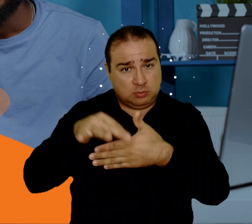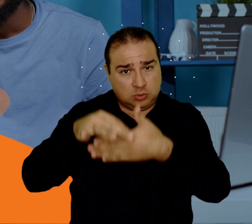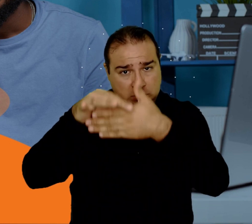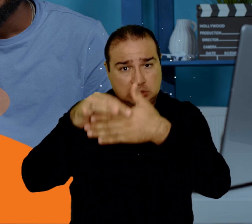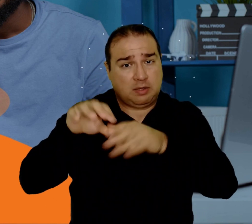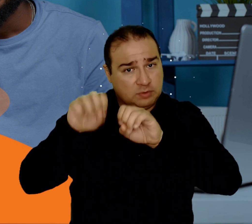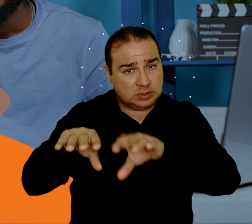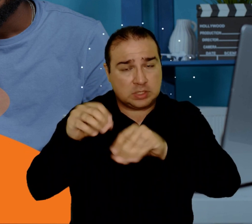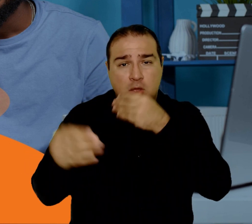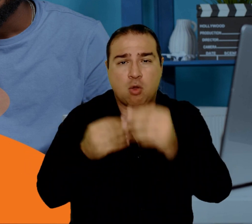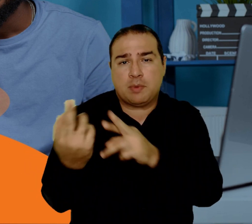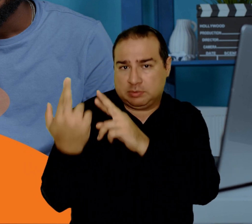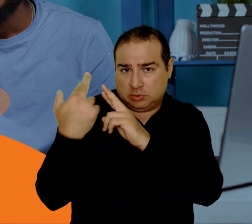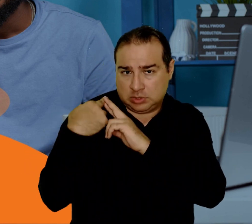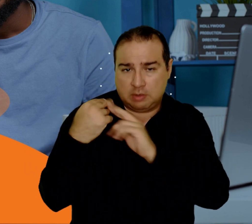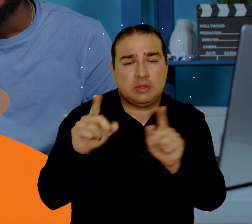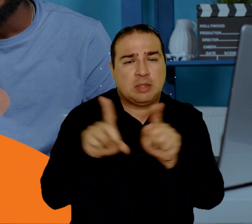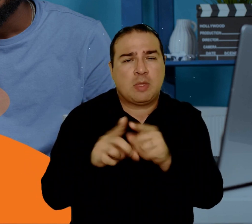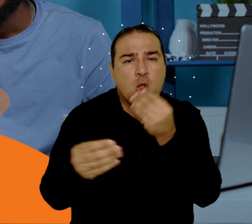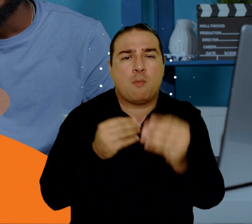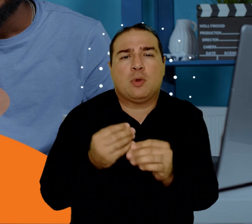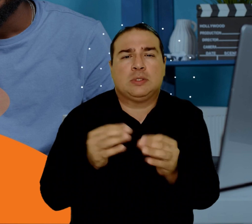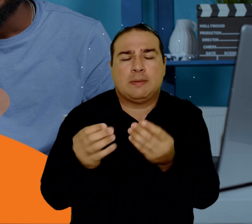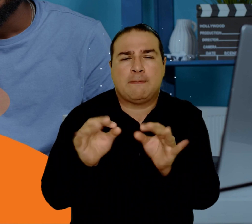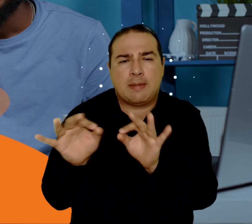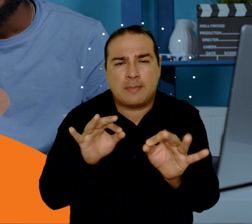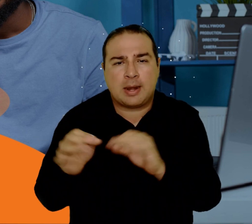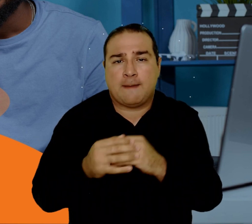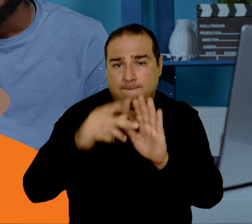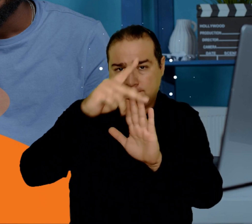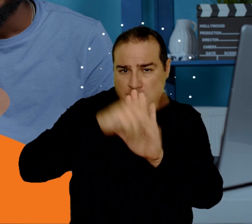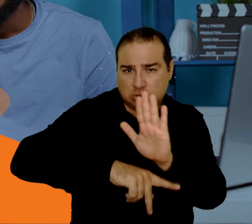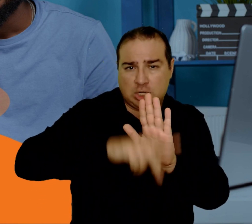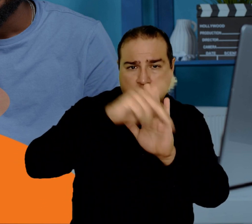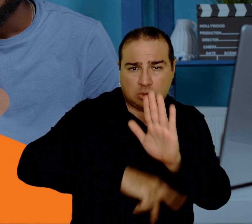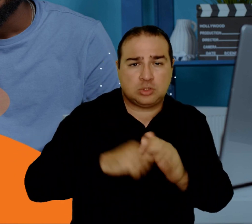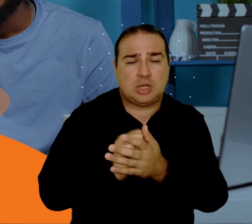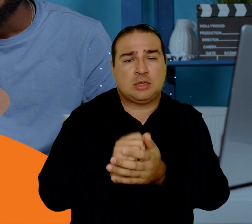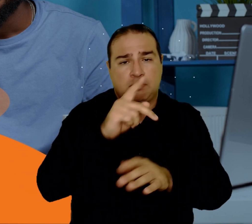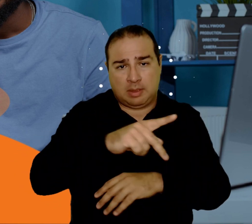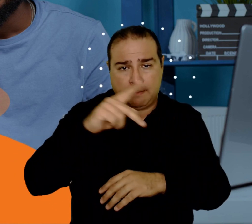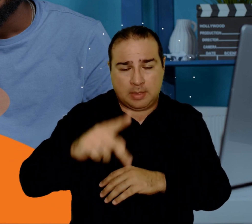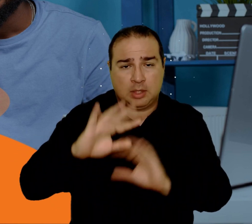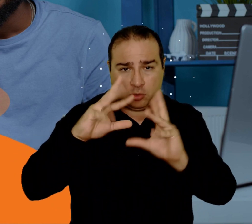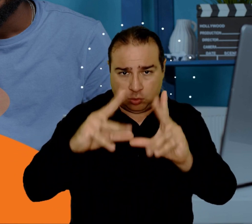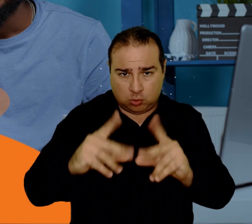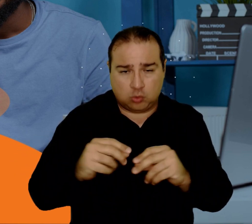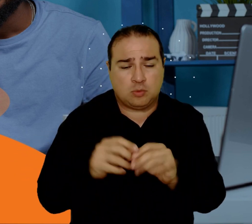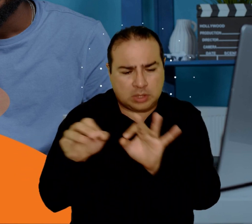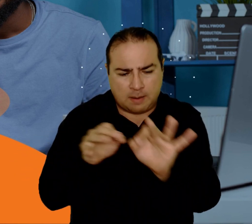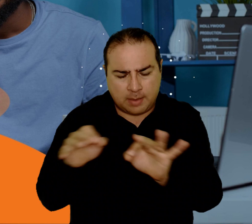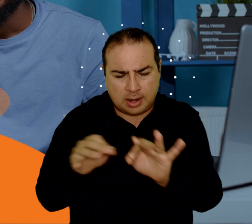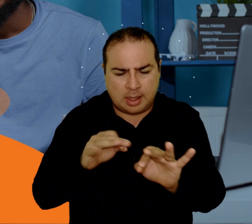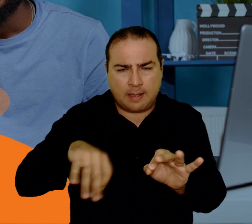né, de uma instituição de ensino, né, o que envolve também a construção dos projetos político-pedagógicos, a elaboração dos planos